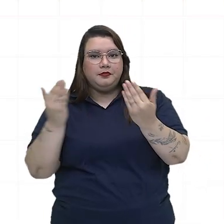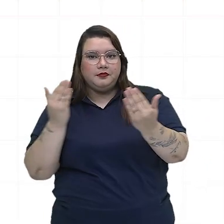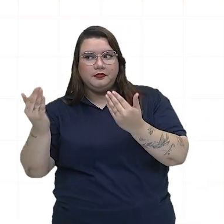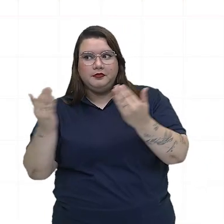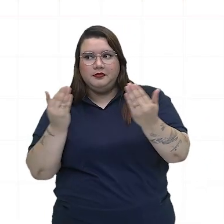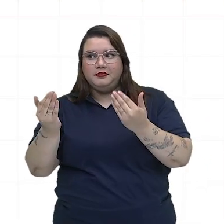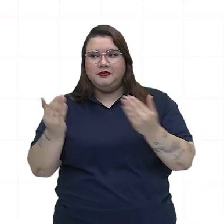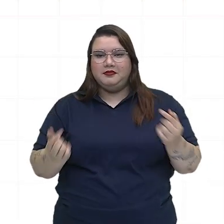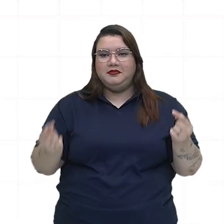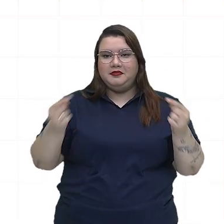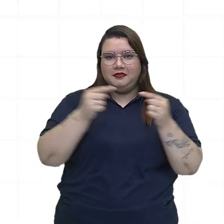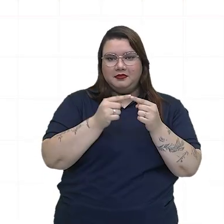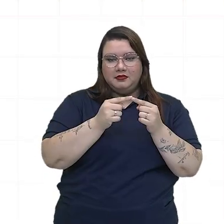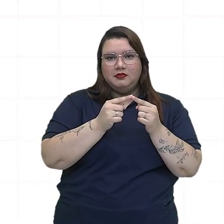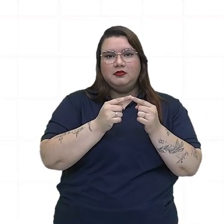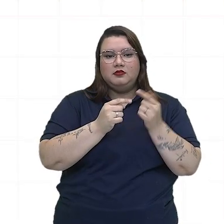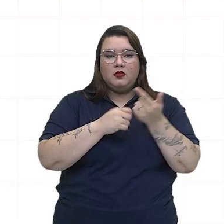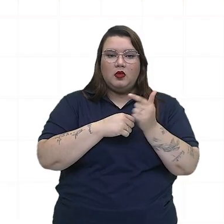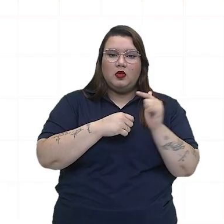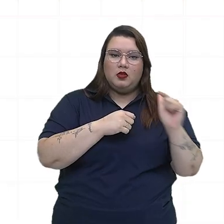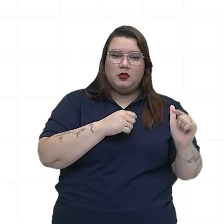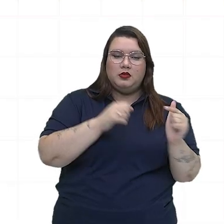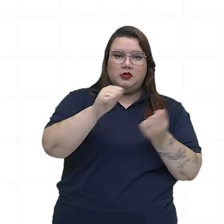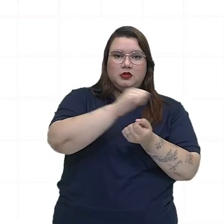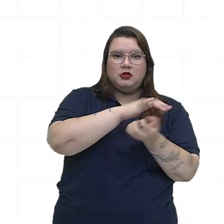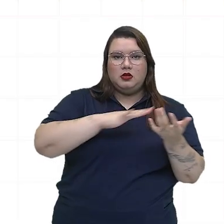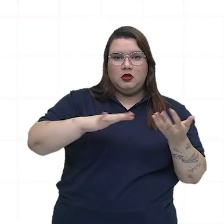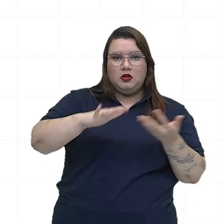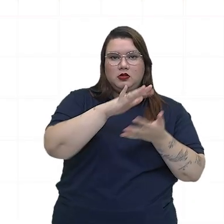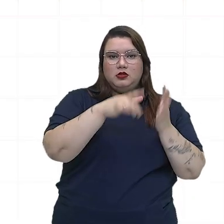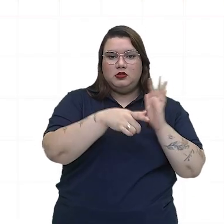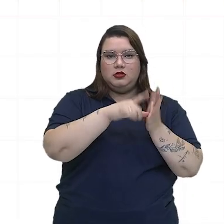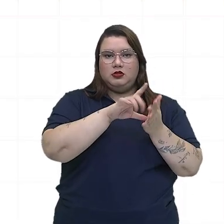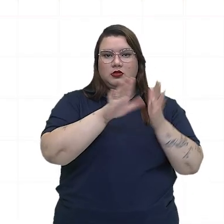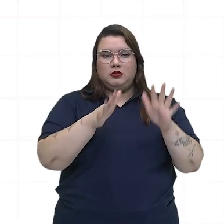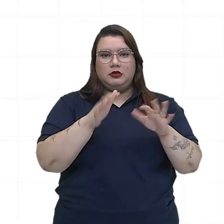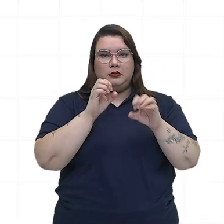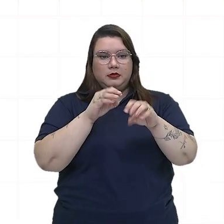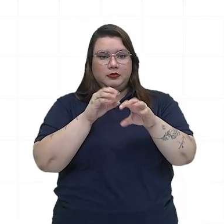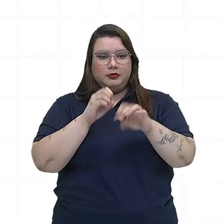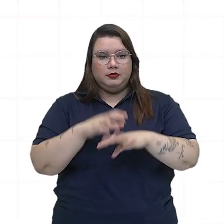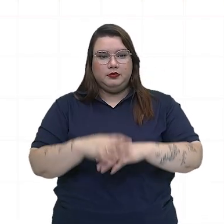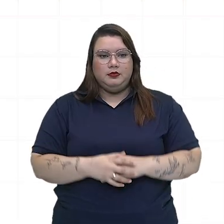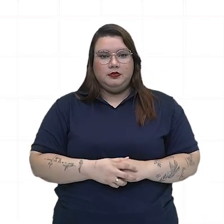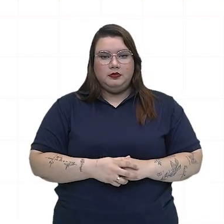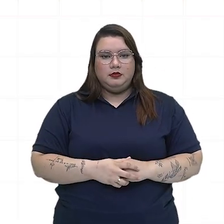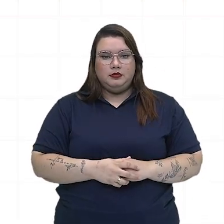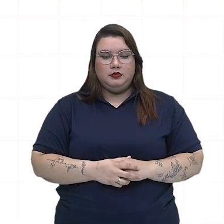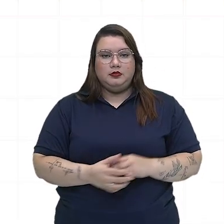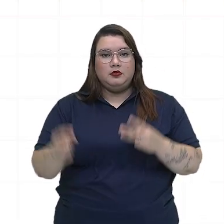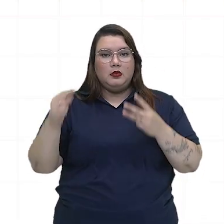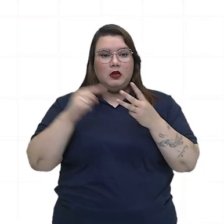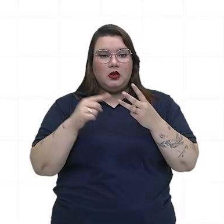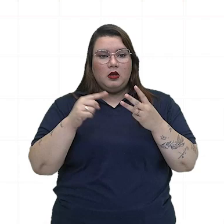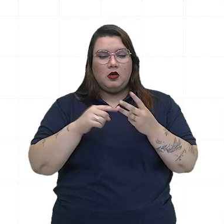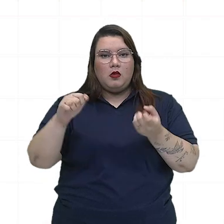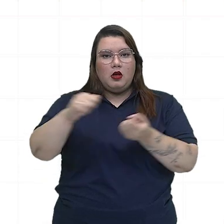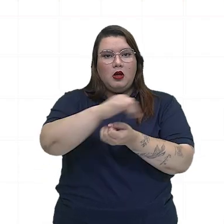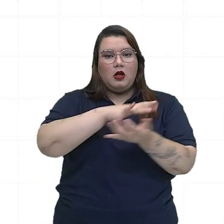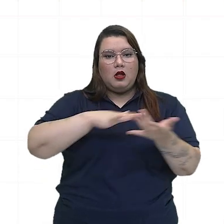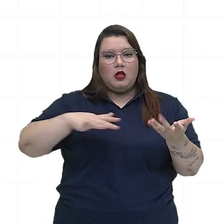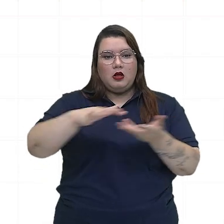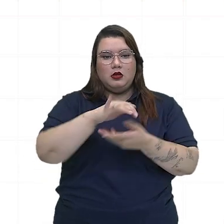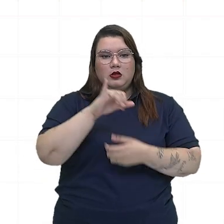interestelar em comparação com as galáxias espirais. E as galáxias